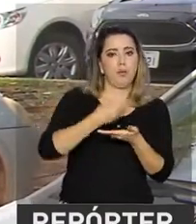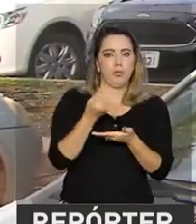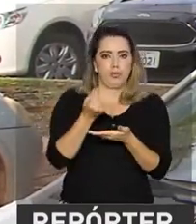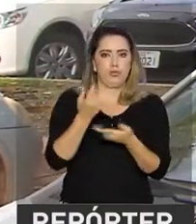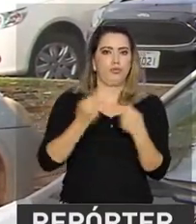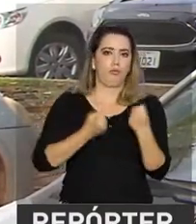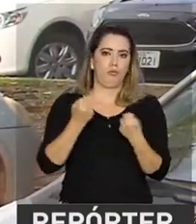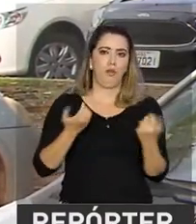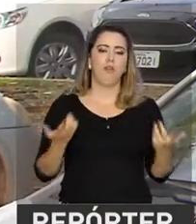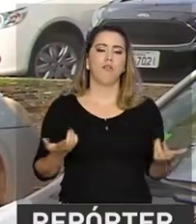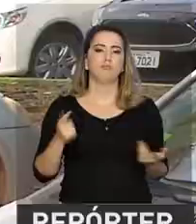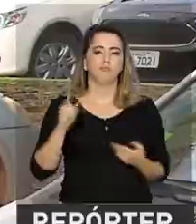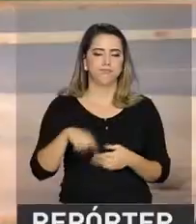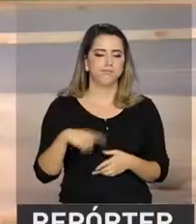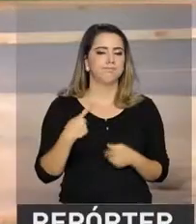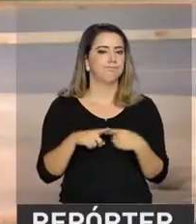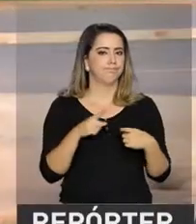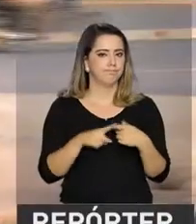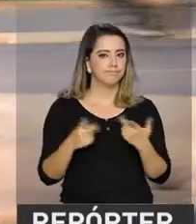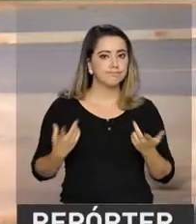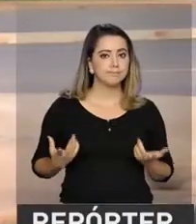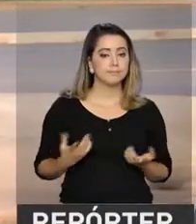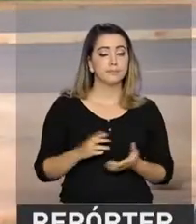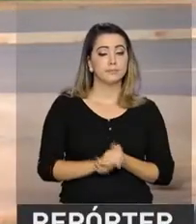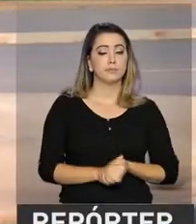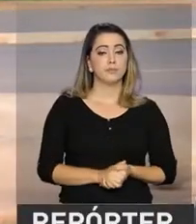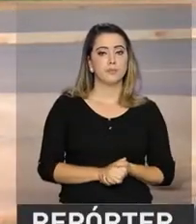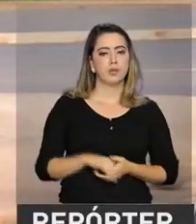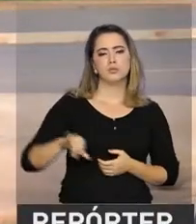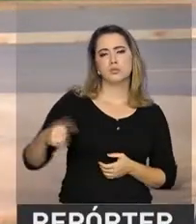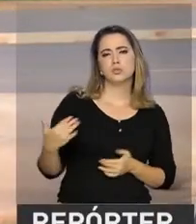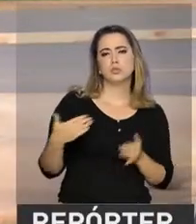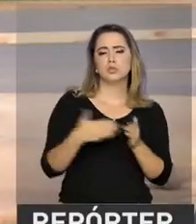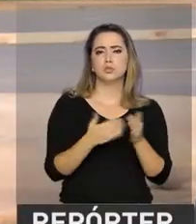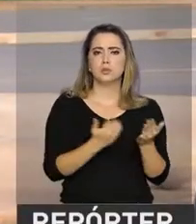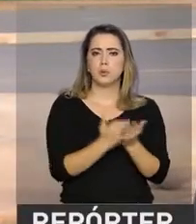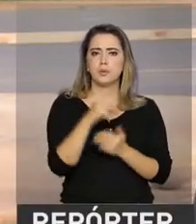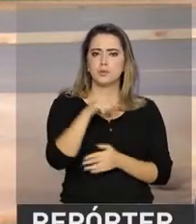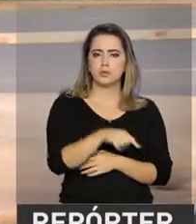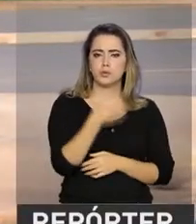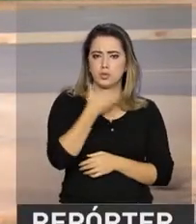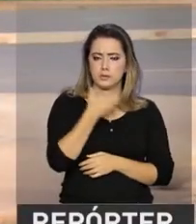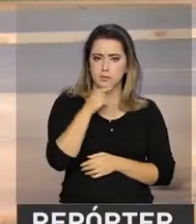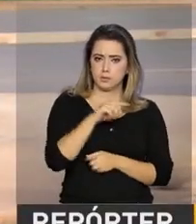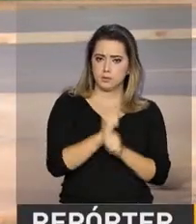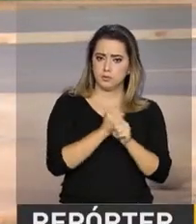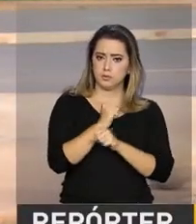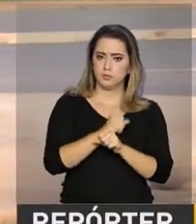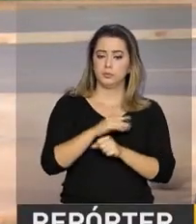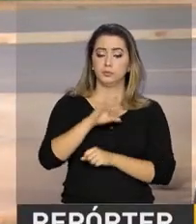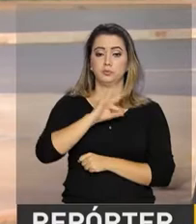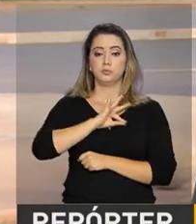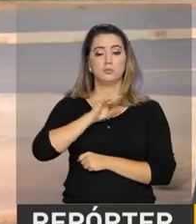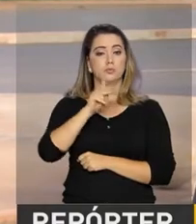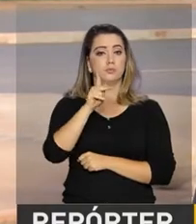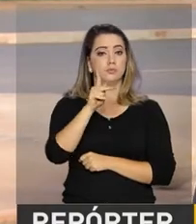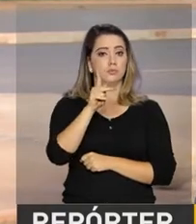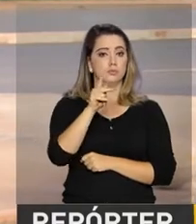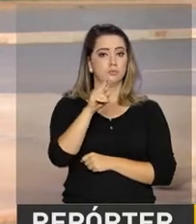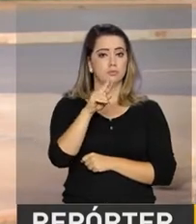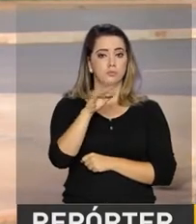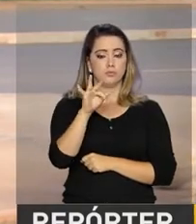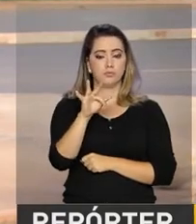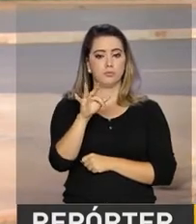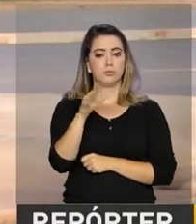então foi um trabalho entre janeiro eo começo de dezembro deste ano a polícia rodoviária federal conseguiu recuperar